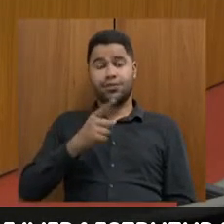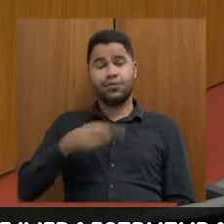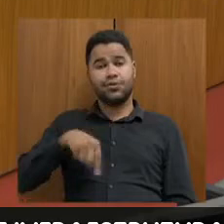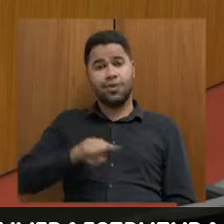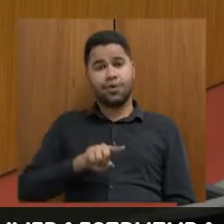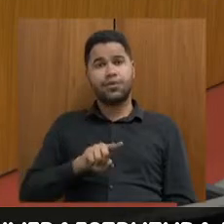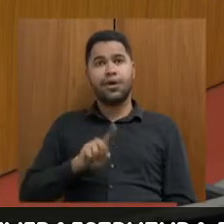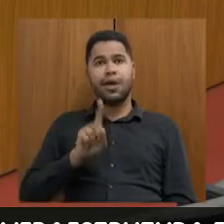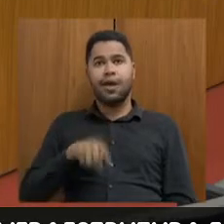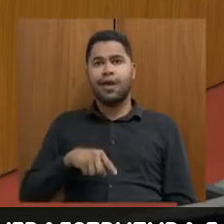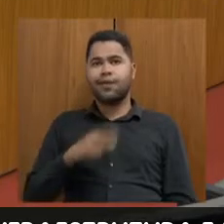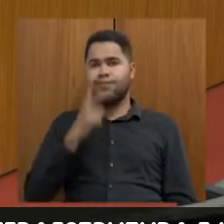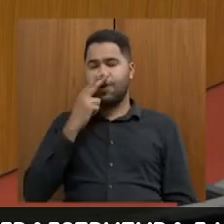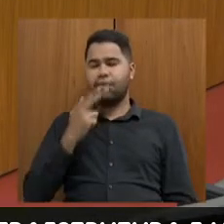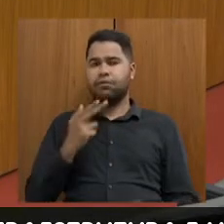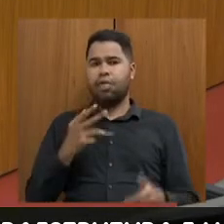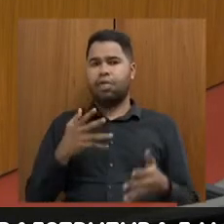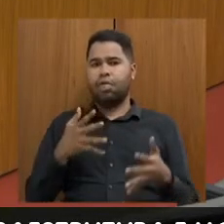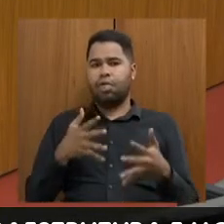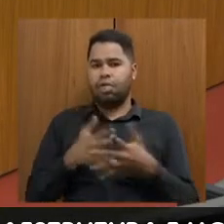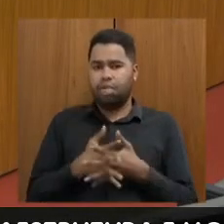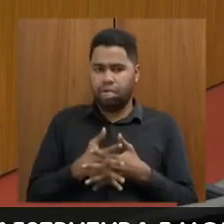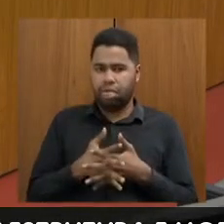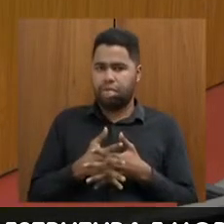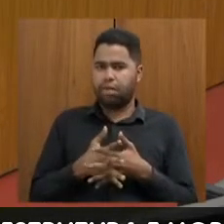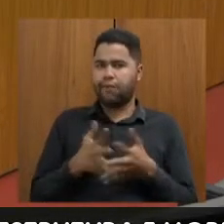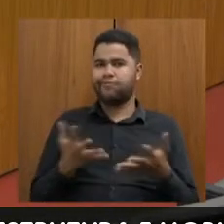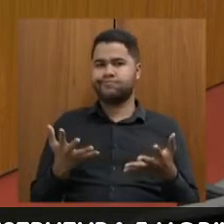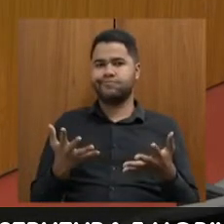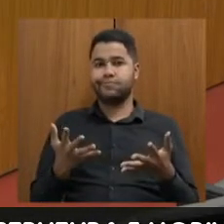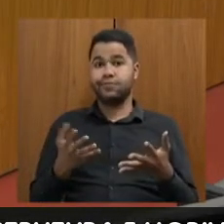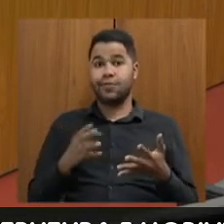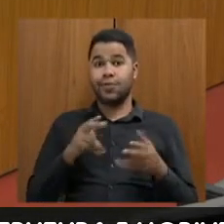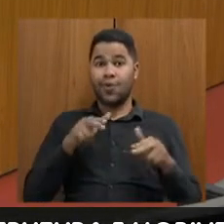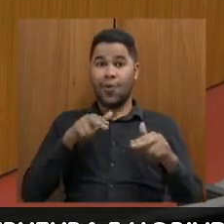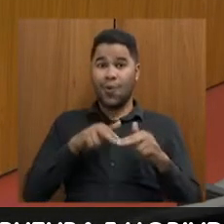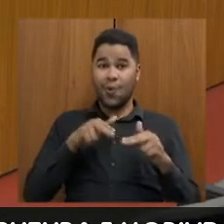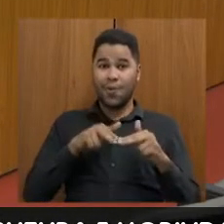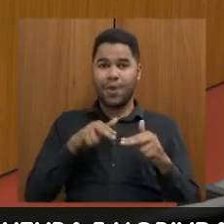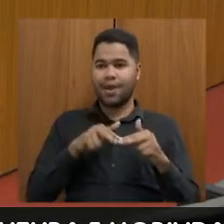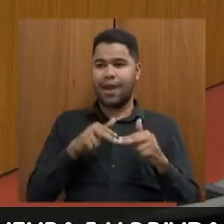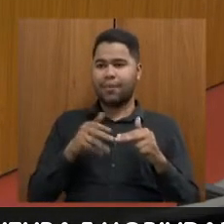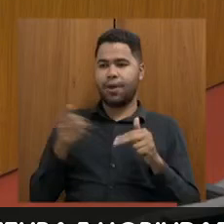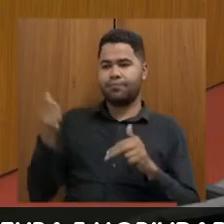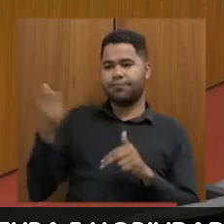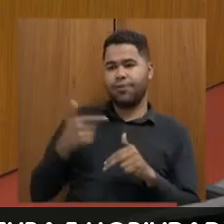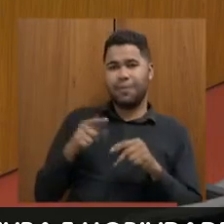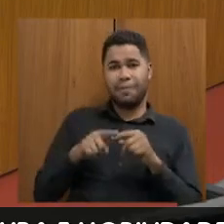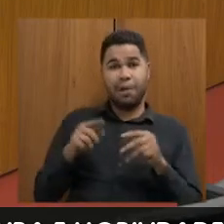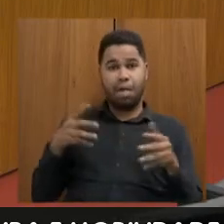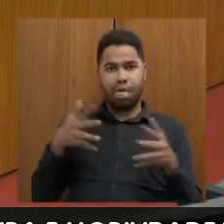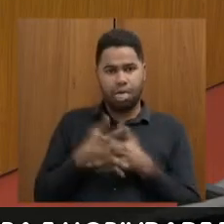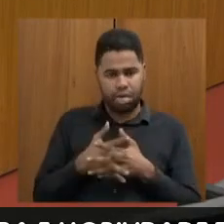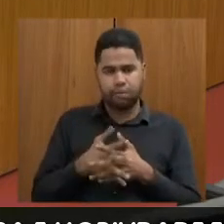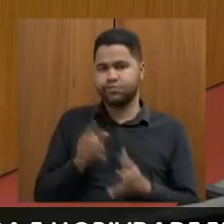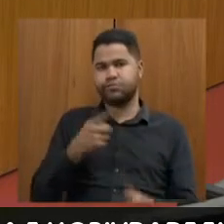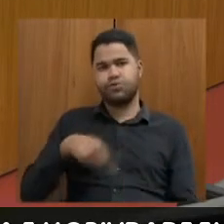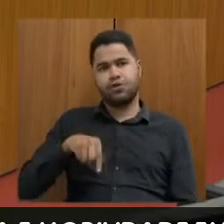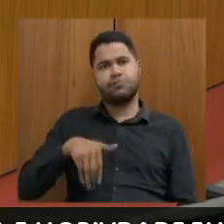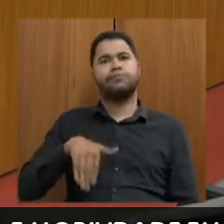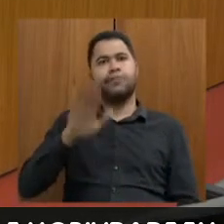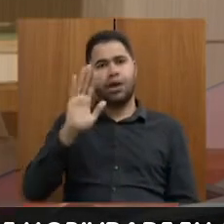que nós temos o maior Entroncamento o terminal Uberaba nos passou mas Entroncamento nós temos o